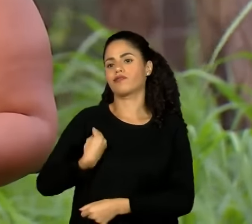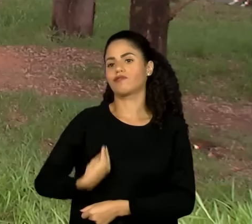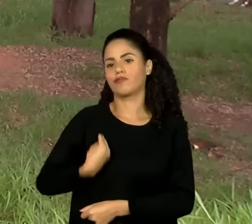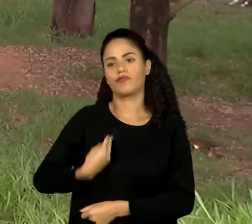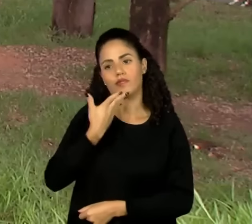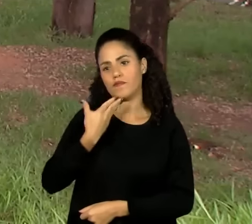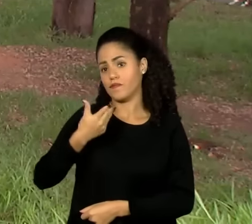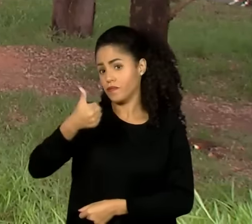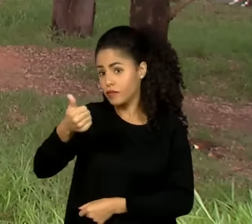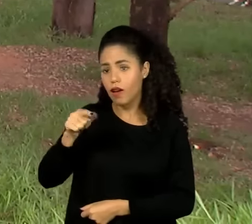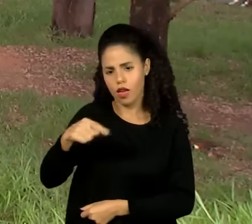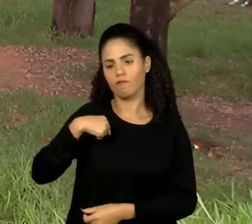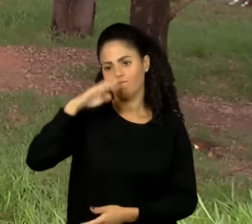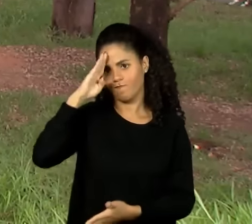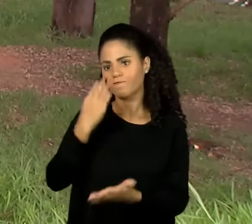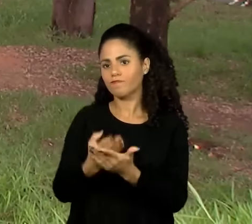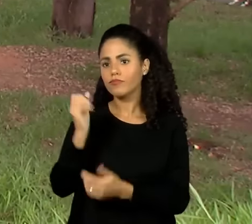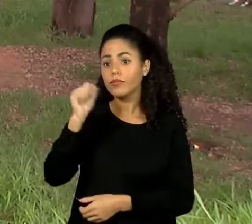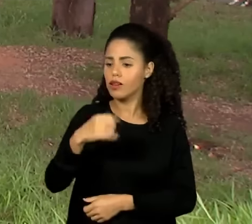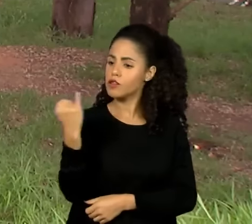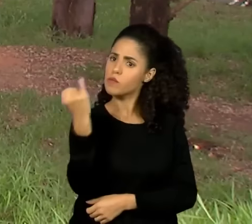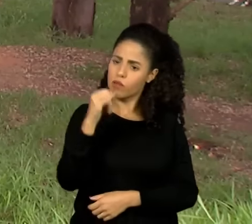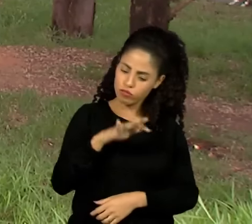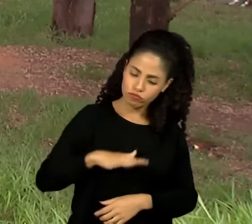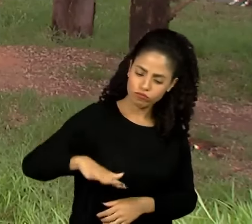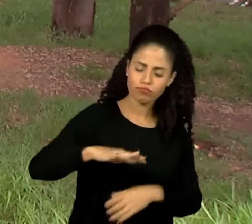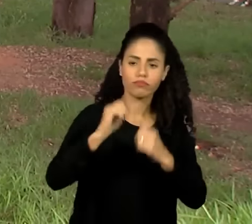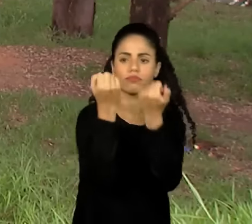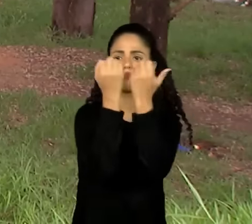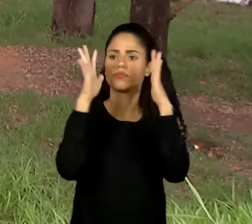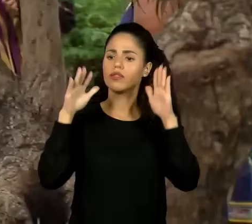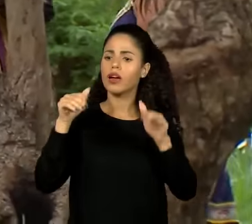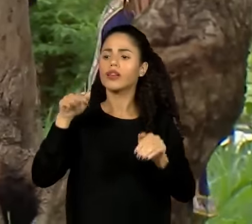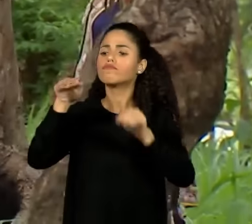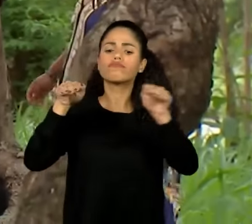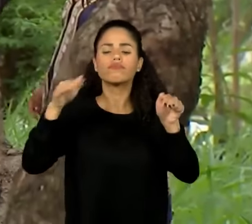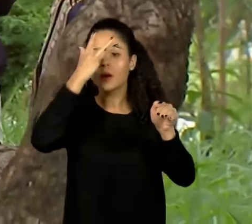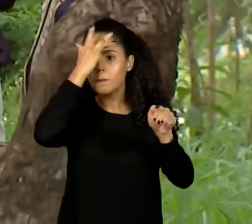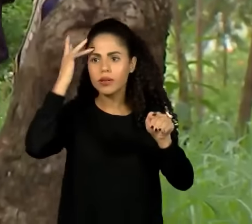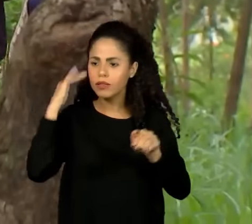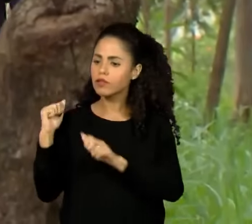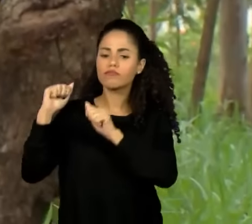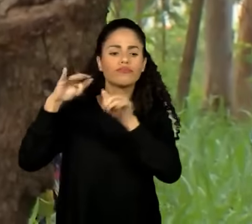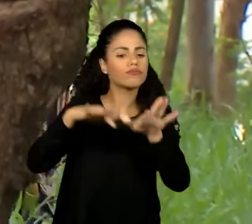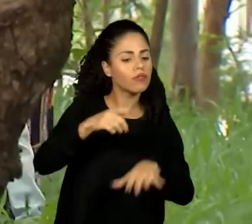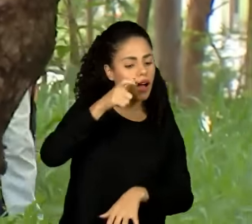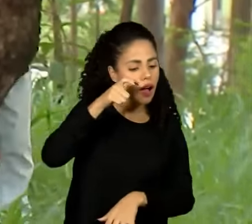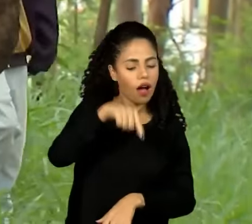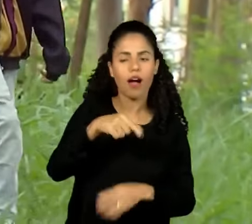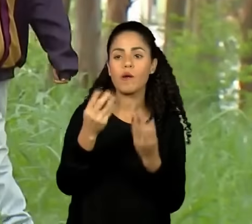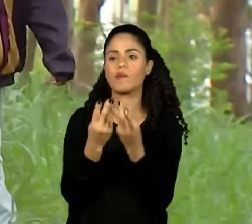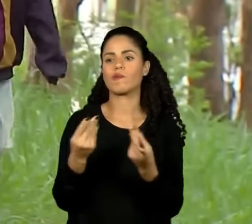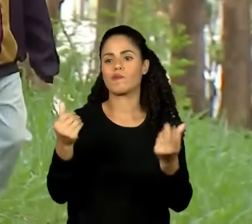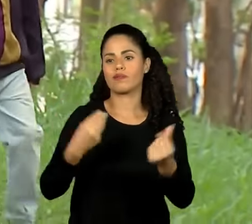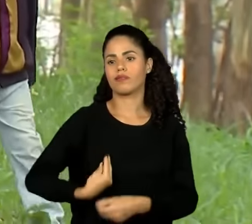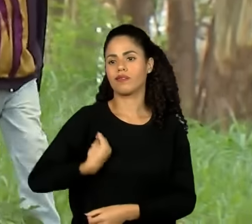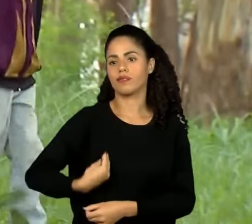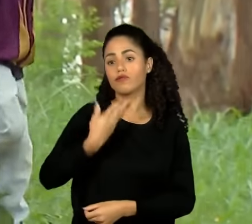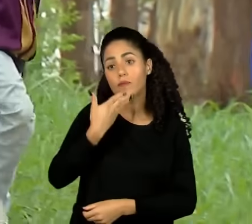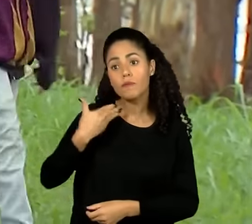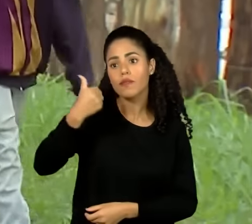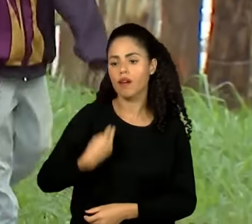trazem. Acredito que a importância desse espaço é isso, é reunir pessoas para que a gente tenha uma qualidade de vida melhor, possa